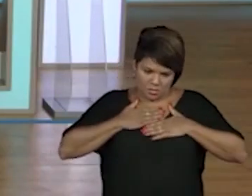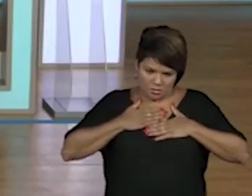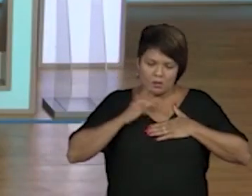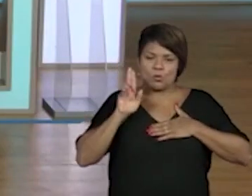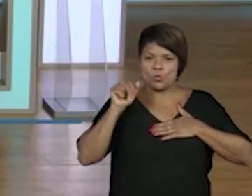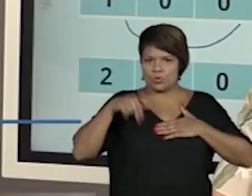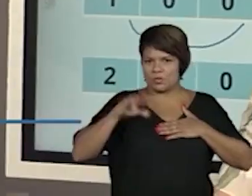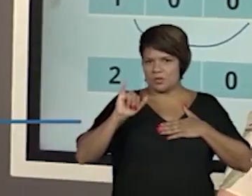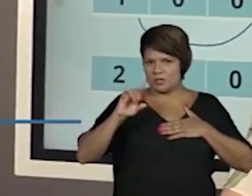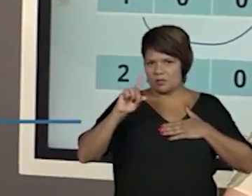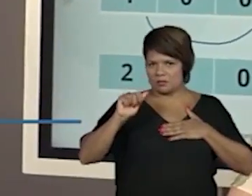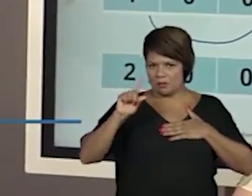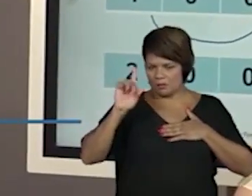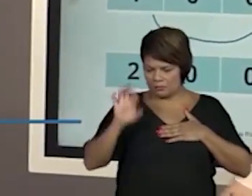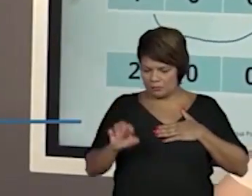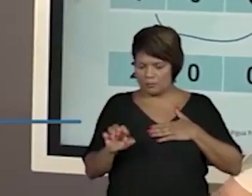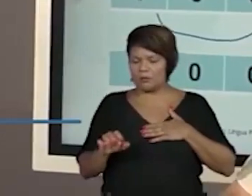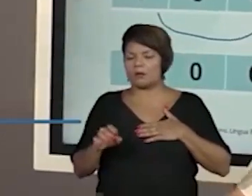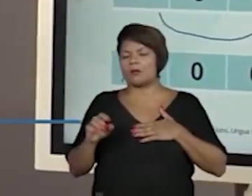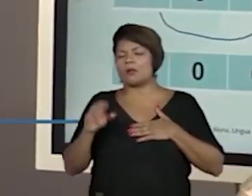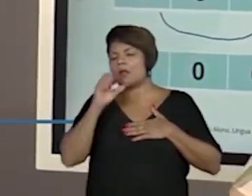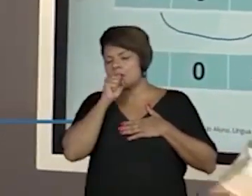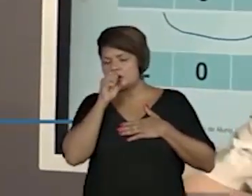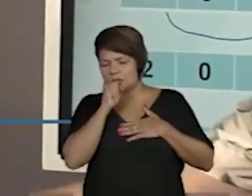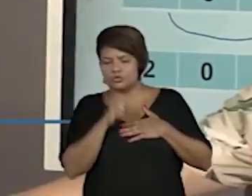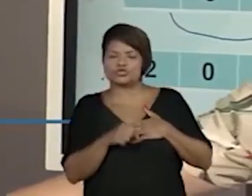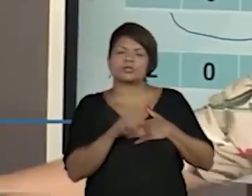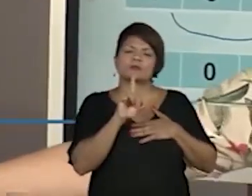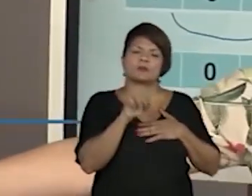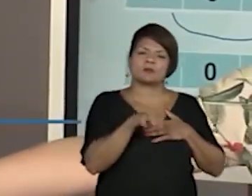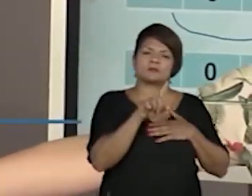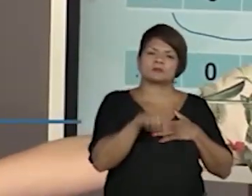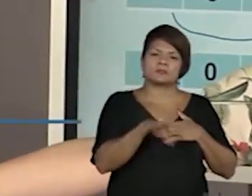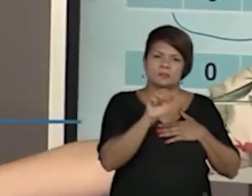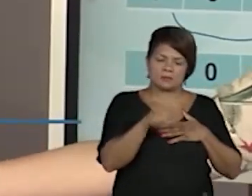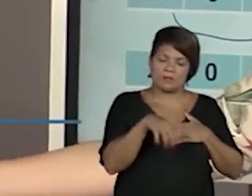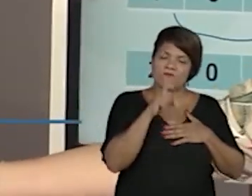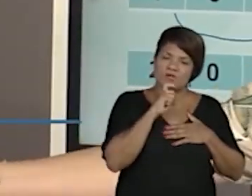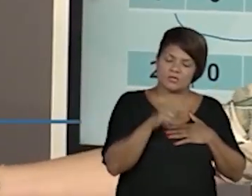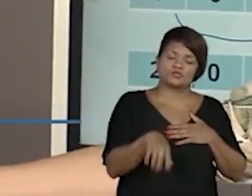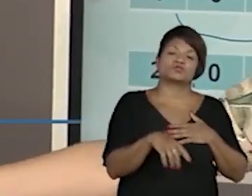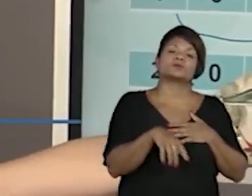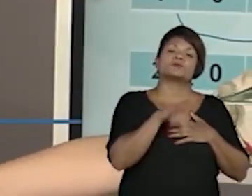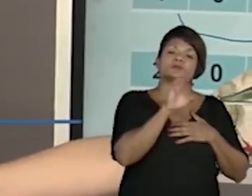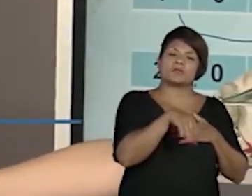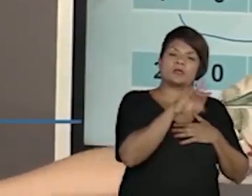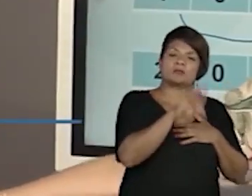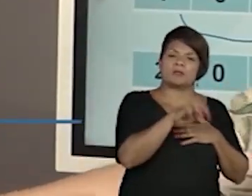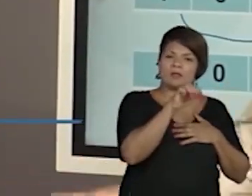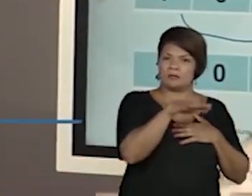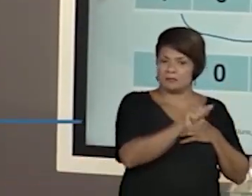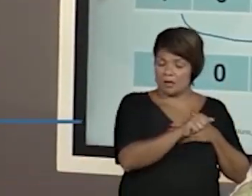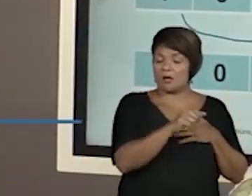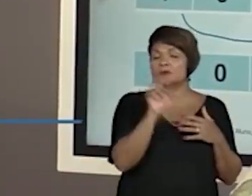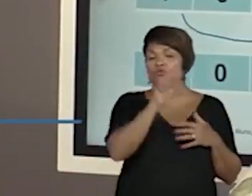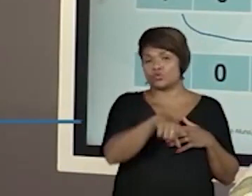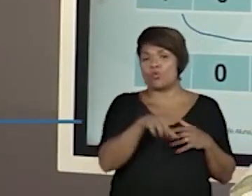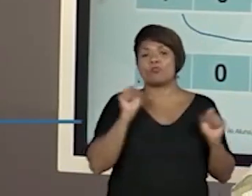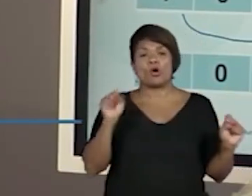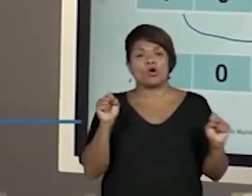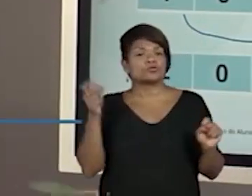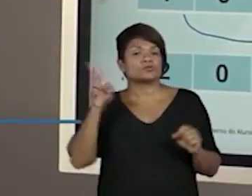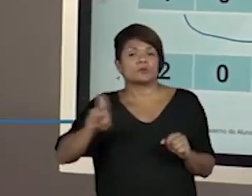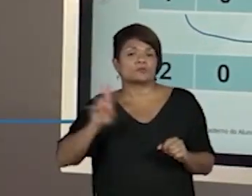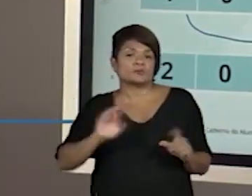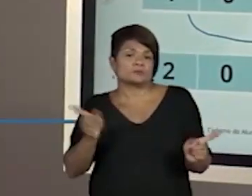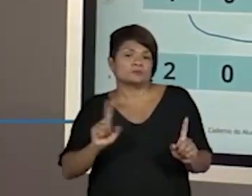ficou laranja, né? E a nossa dezena verde, a centena azul. Pode fazer da cor que quiser, pode não usar cor,